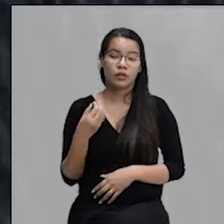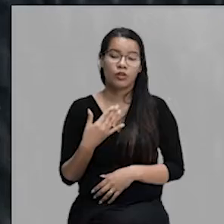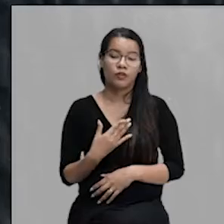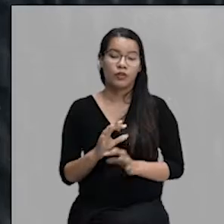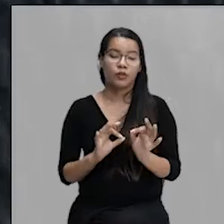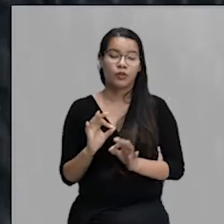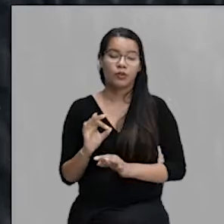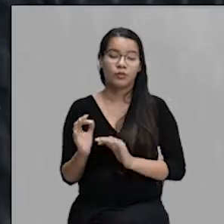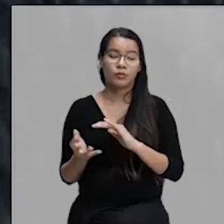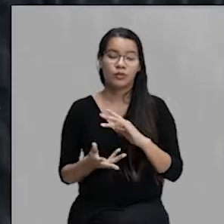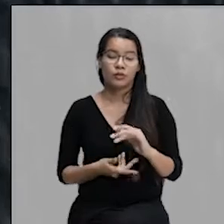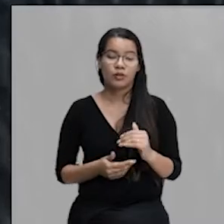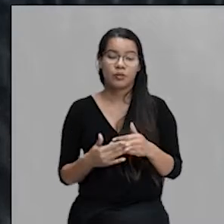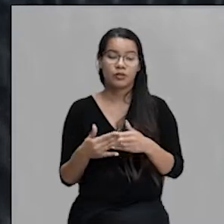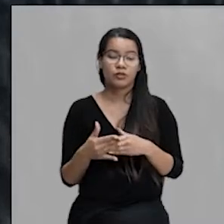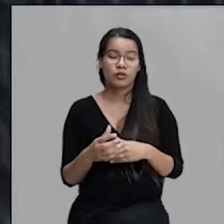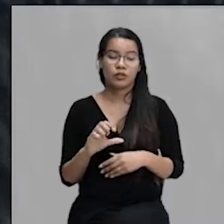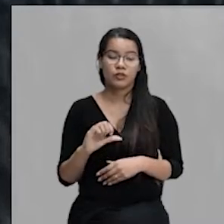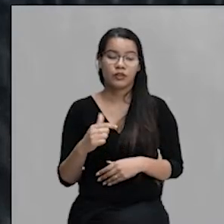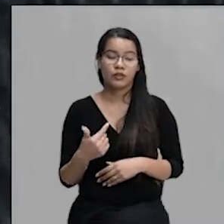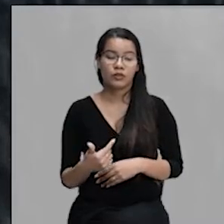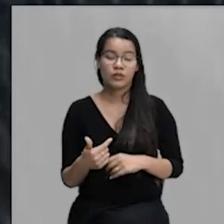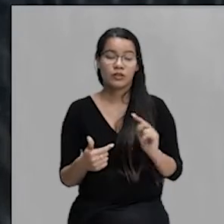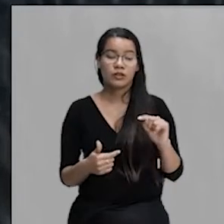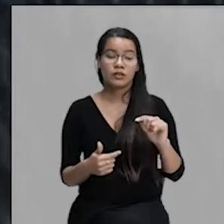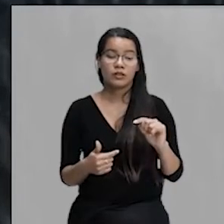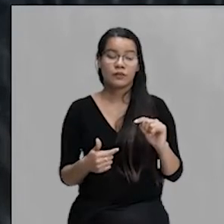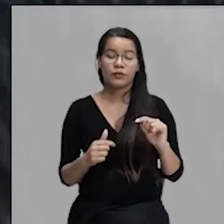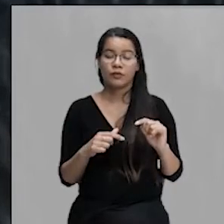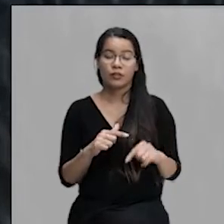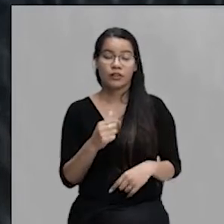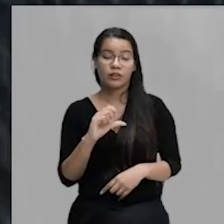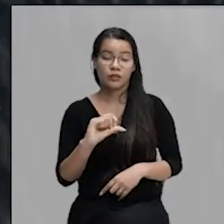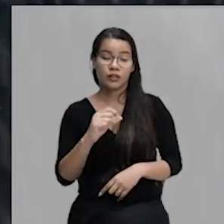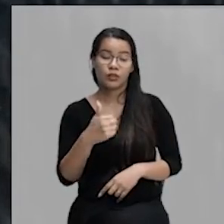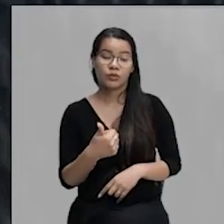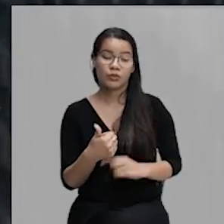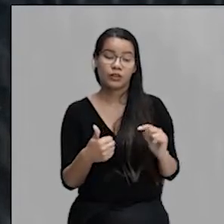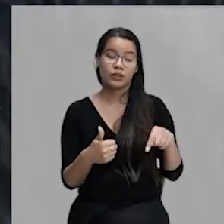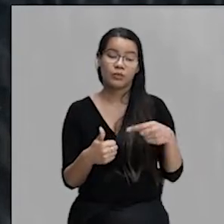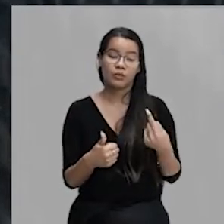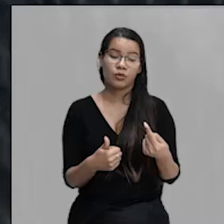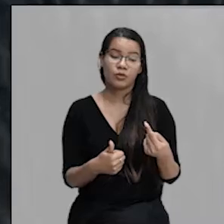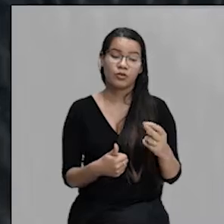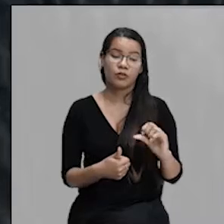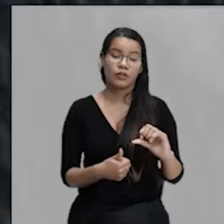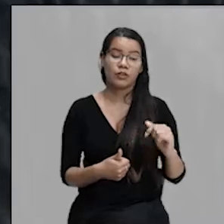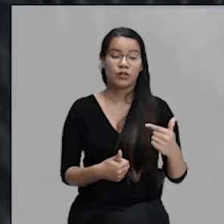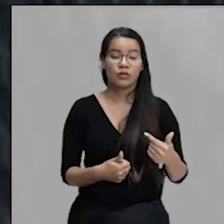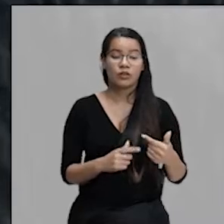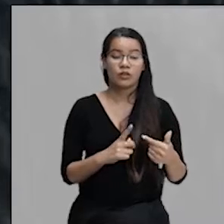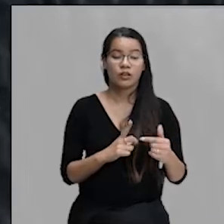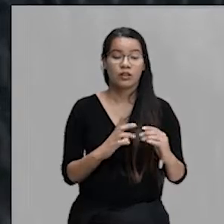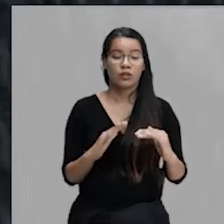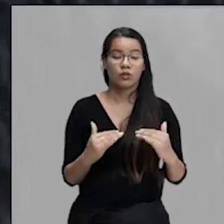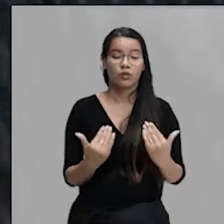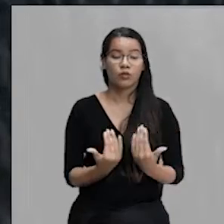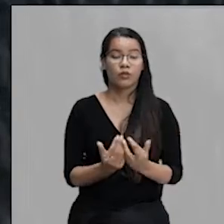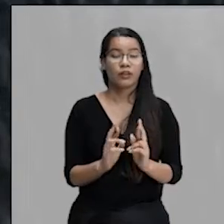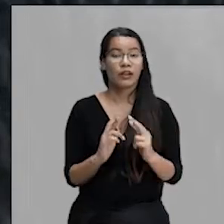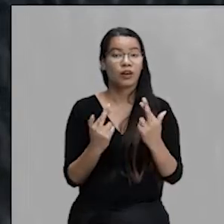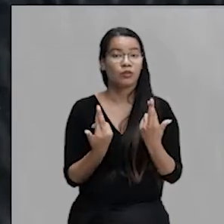de 91 e 92, no ano seguinte, tem a conferência da ONU aqui no Brasil para discutir sobre o quê? Meio ambiente e